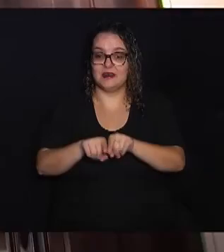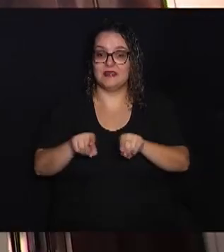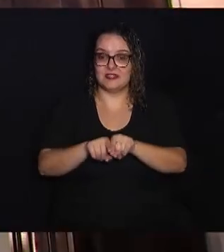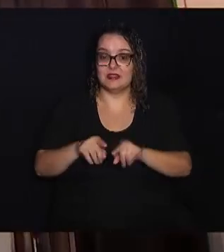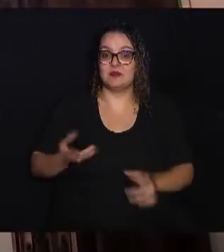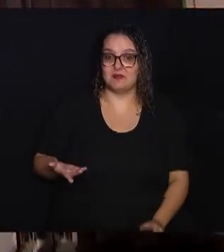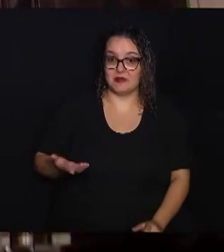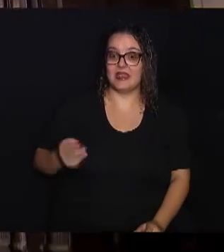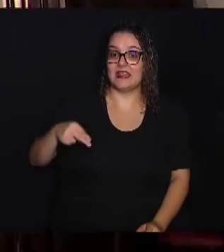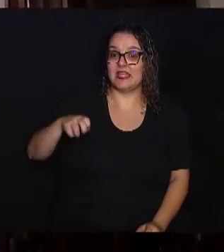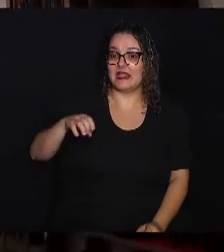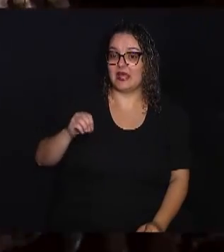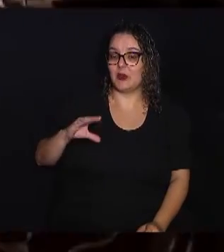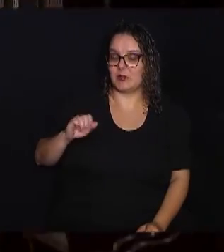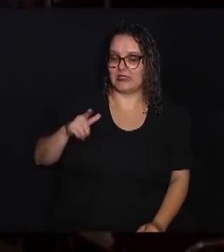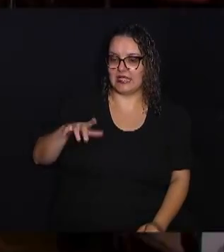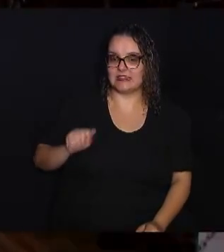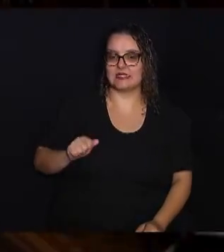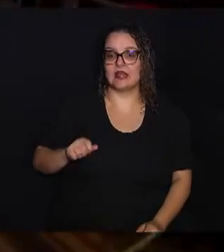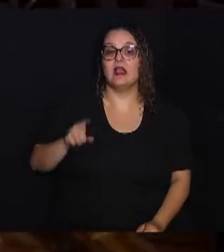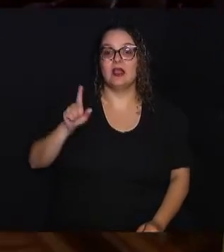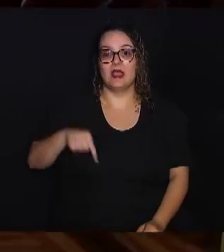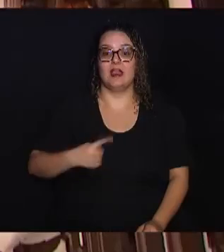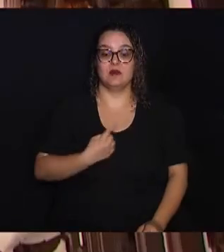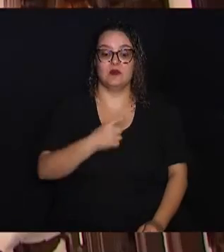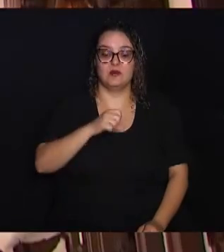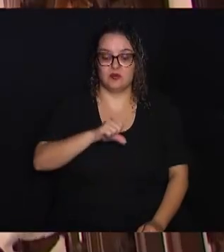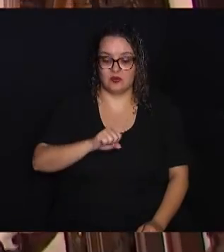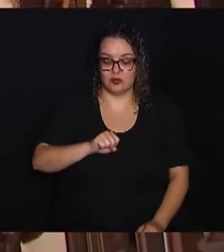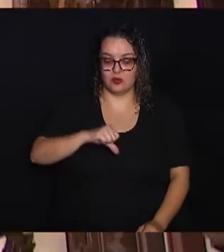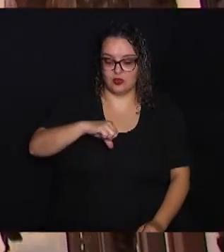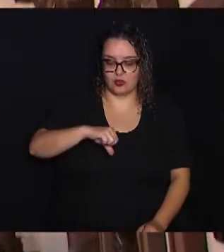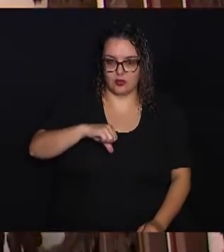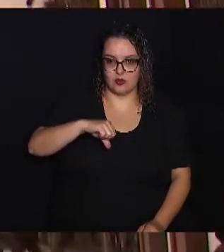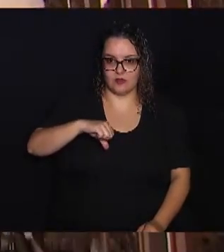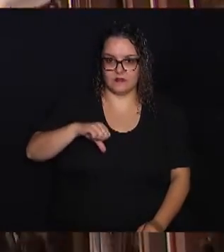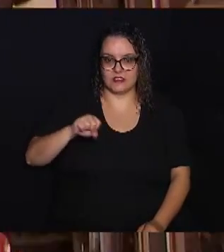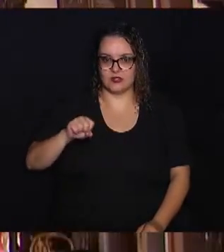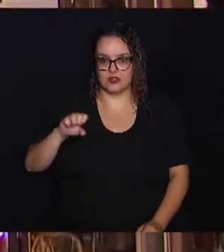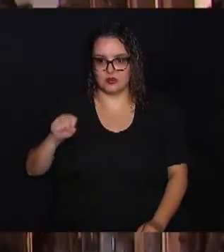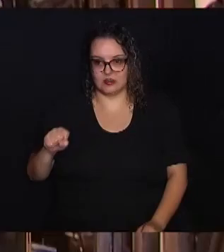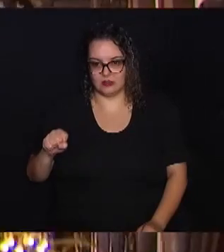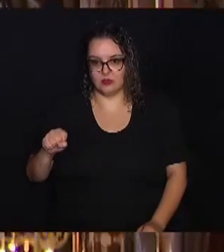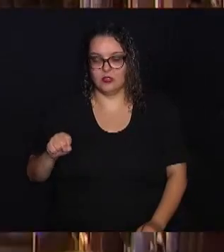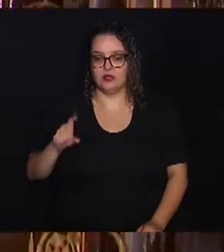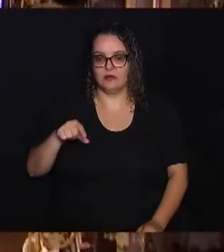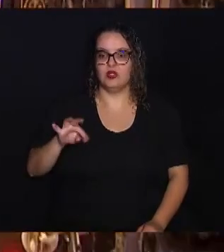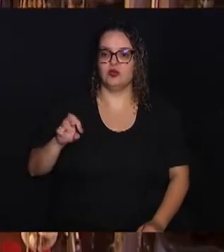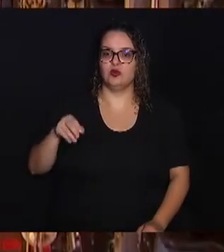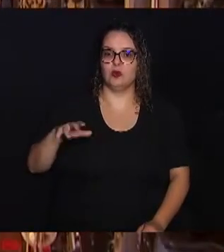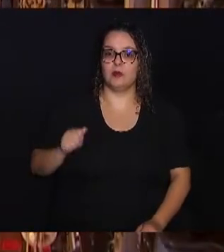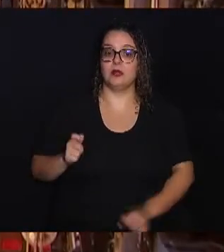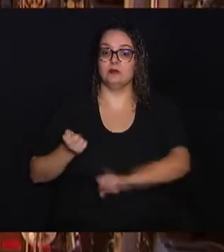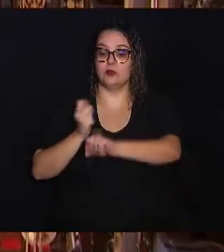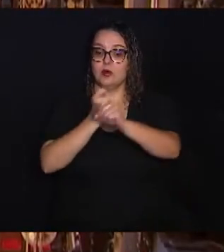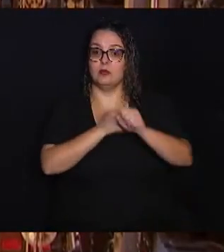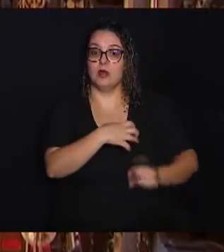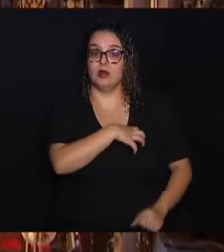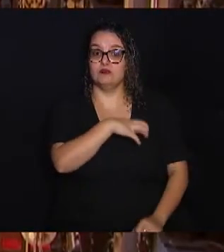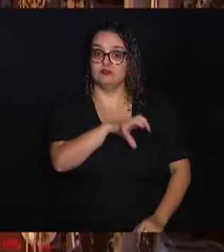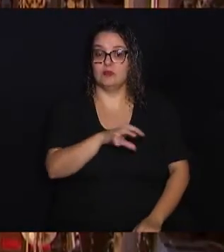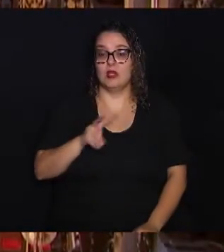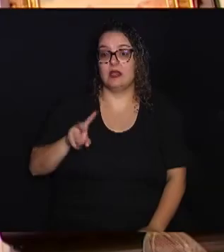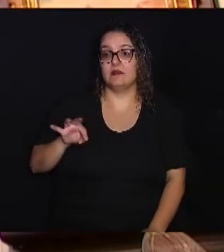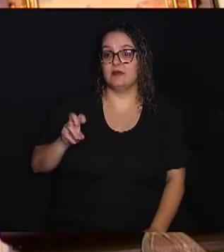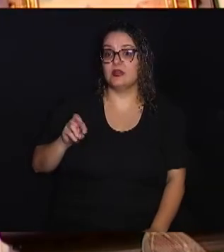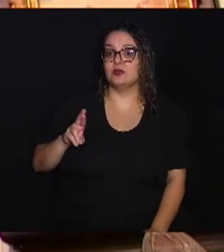Metropolitana foi tombada em 1988. Seu altar-mor foi feito pelo escultor baiano Vitorino